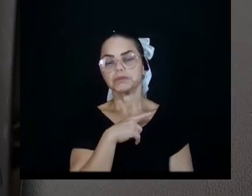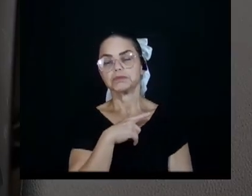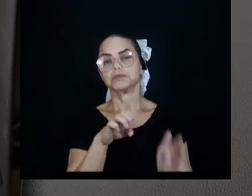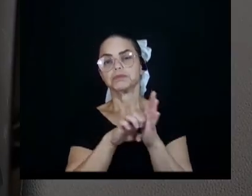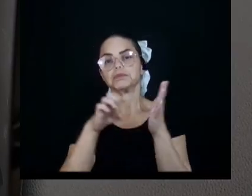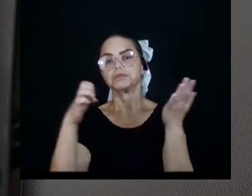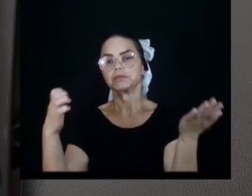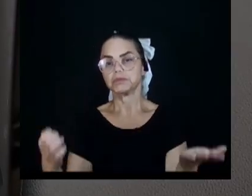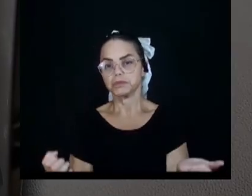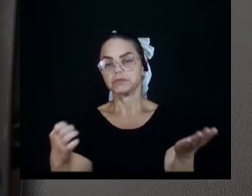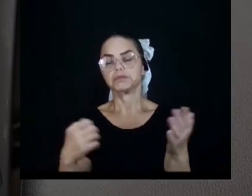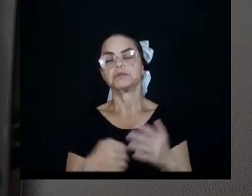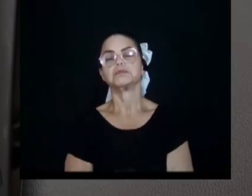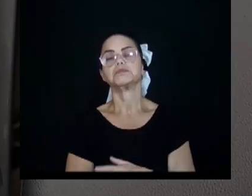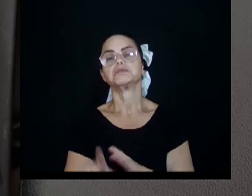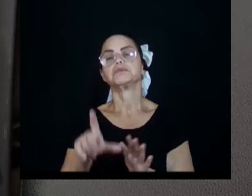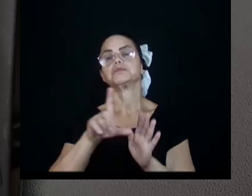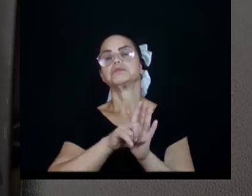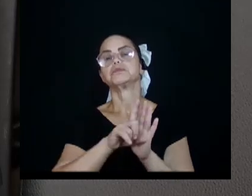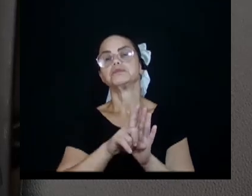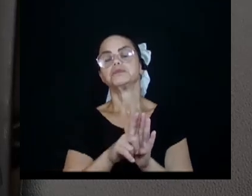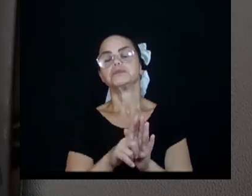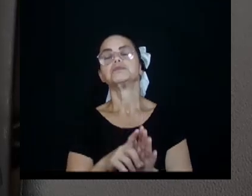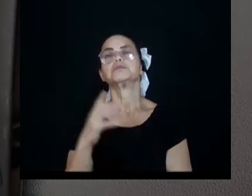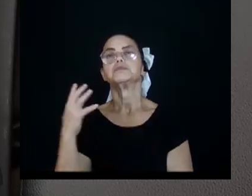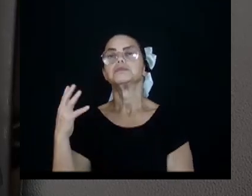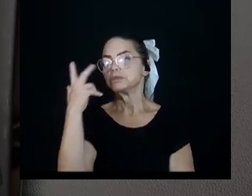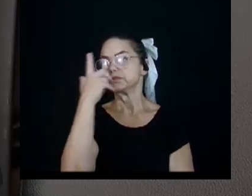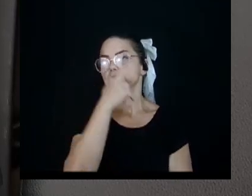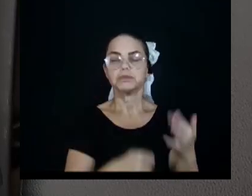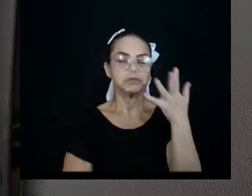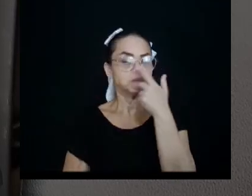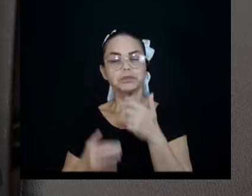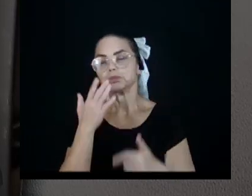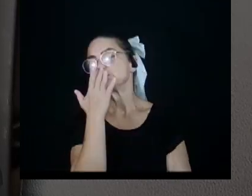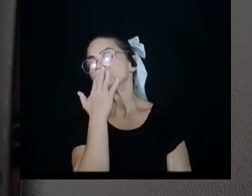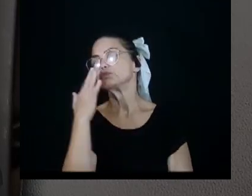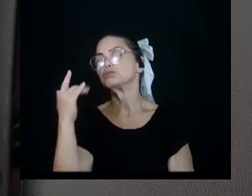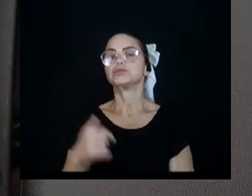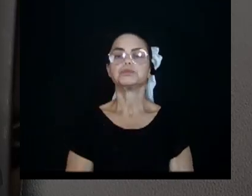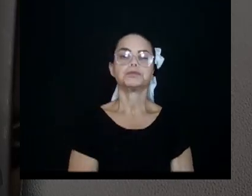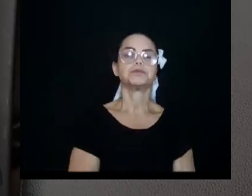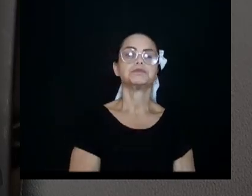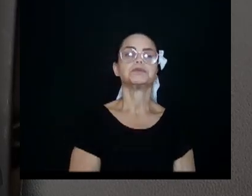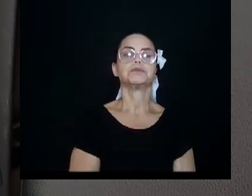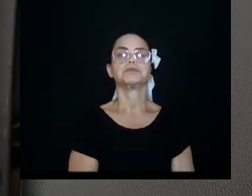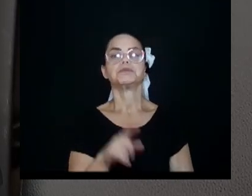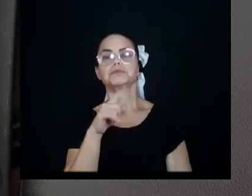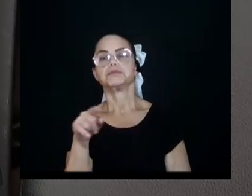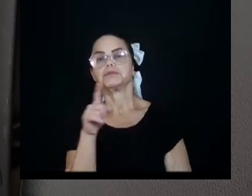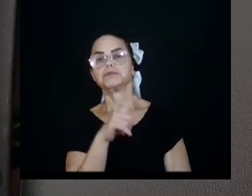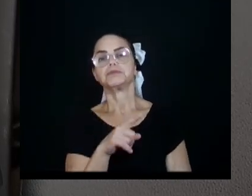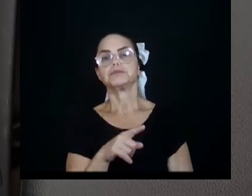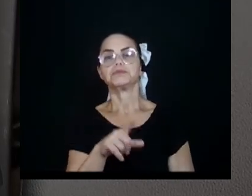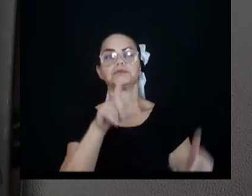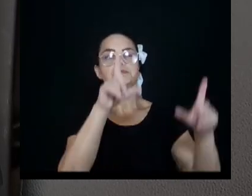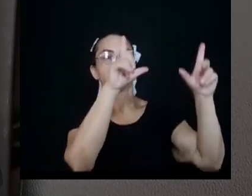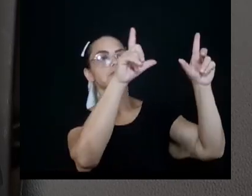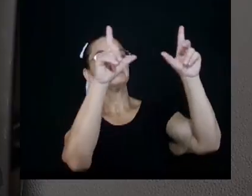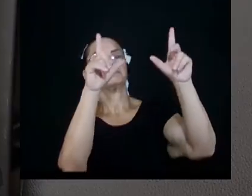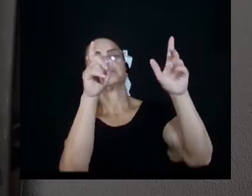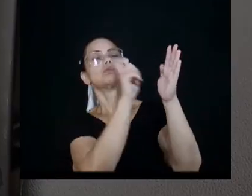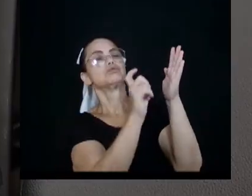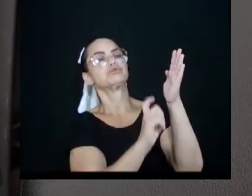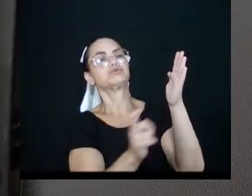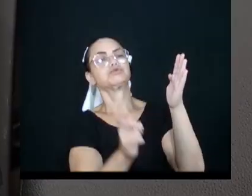que permitiram uma cidade muito mais colorida. Hoje nós temos várias empenas, né, que são aqueles painéis de grafite que cobrem um prédio